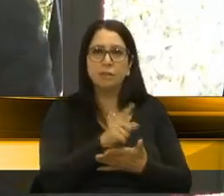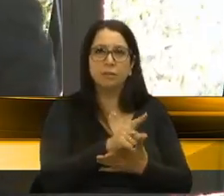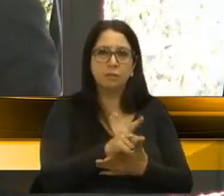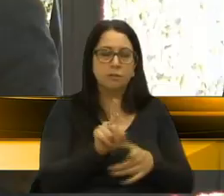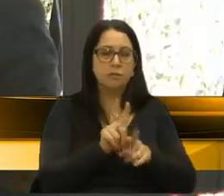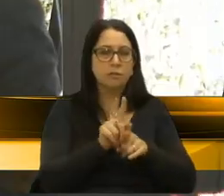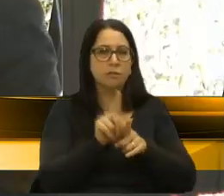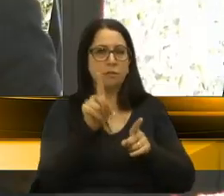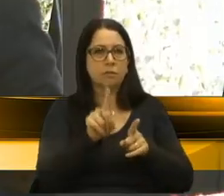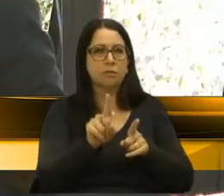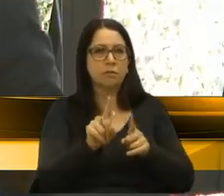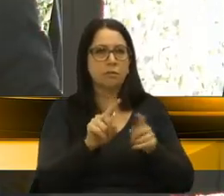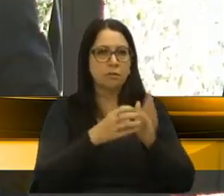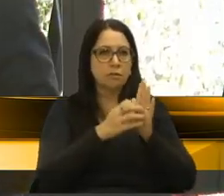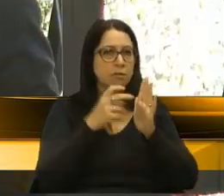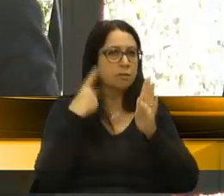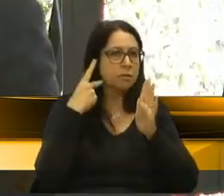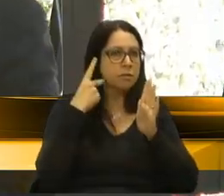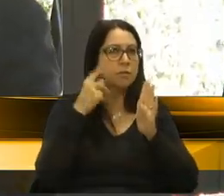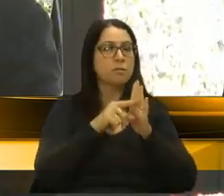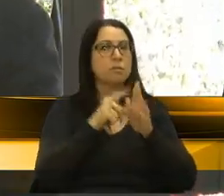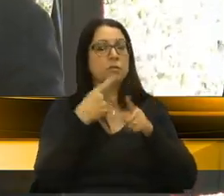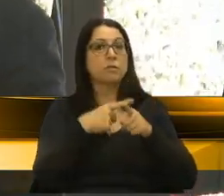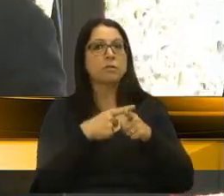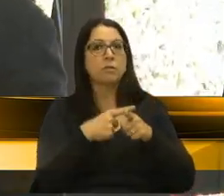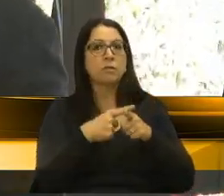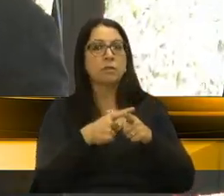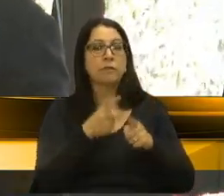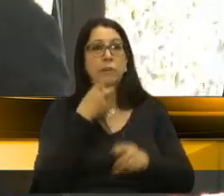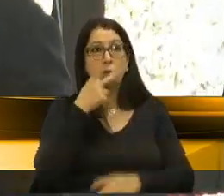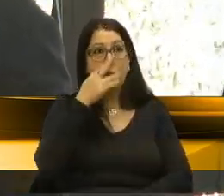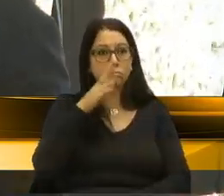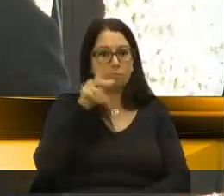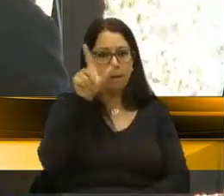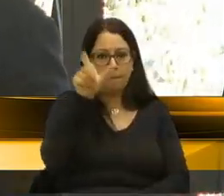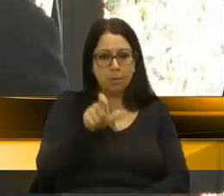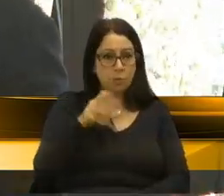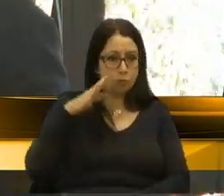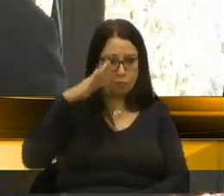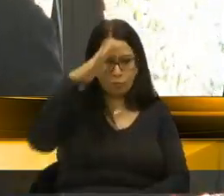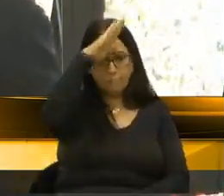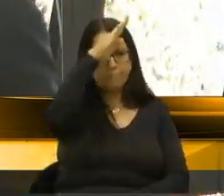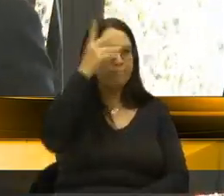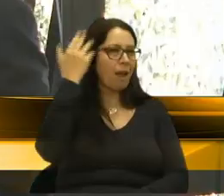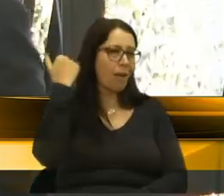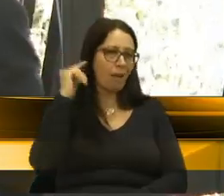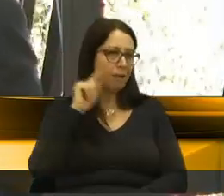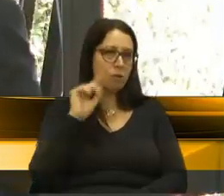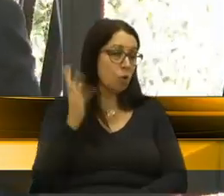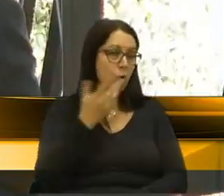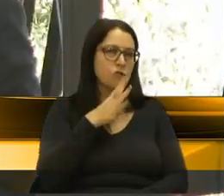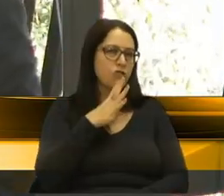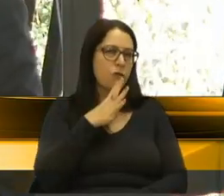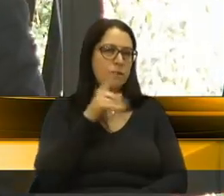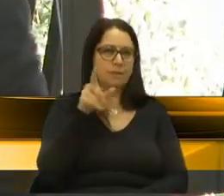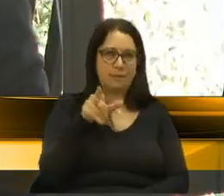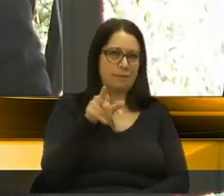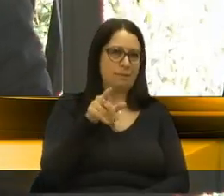combater em função do partido. Então, a figura do Jair Bolsonaro é uma figura folclórica. E isso todos